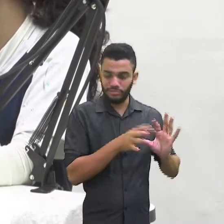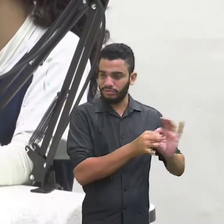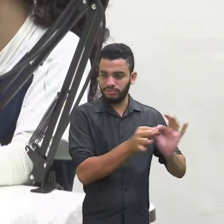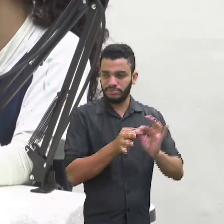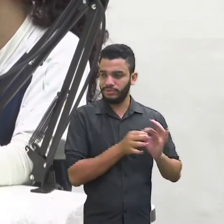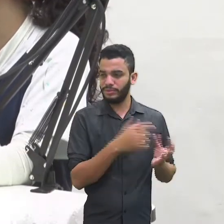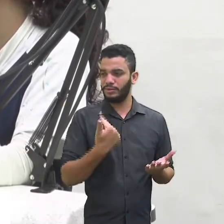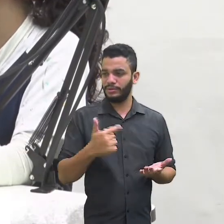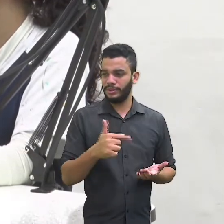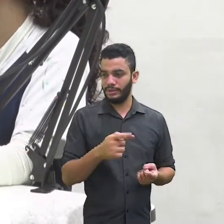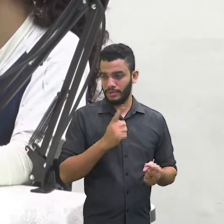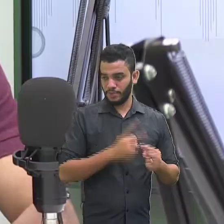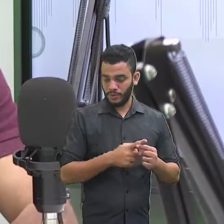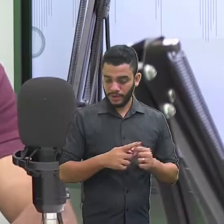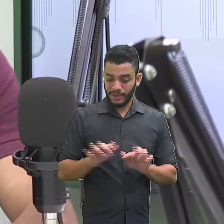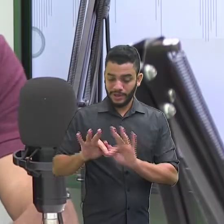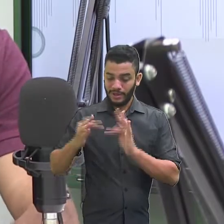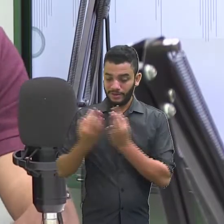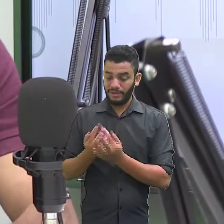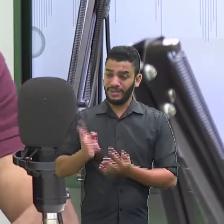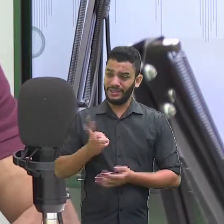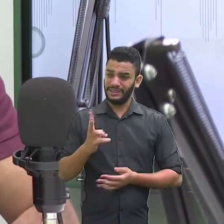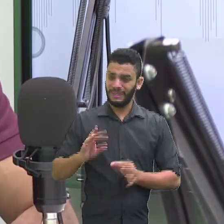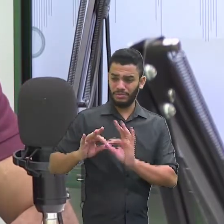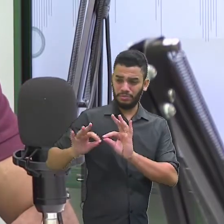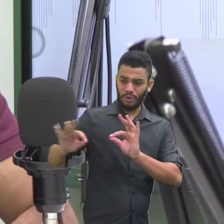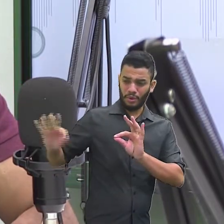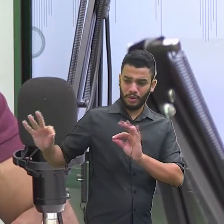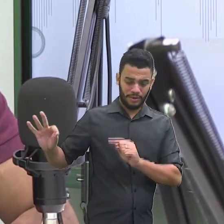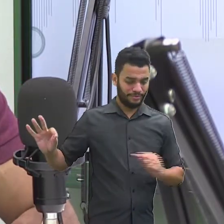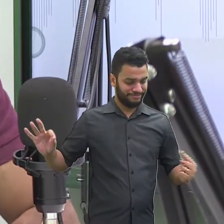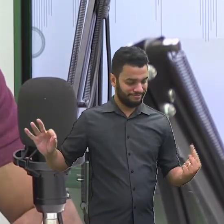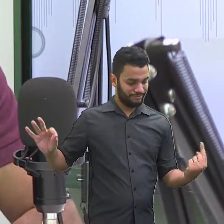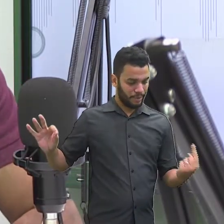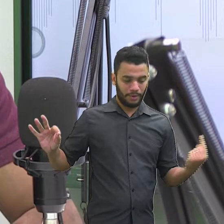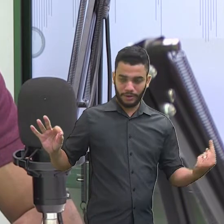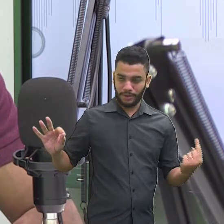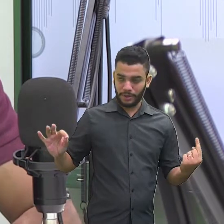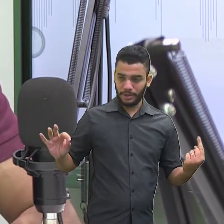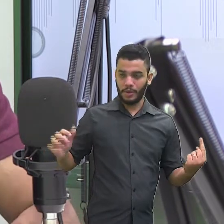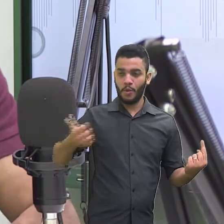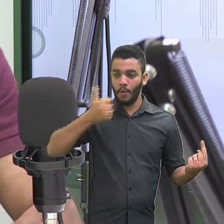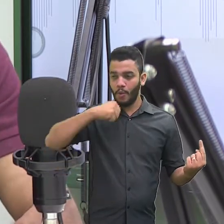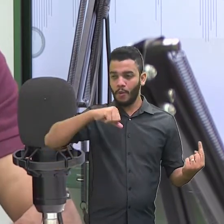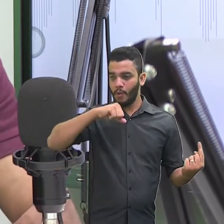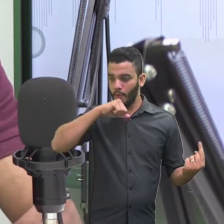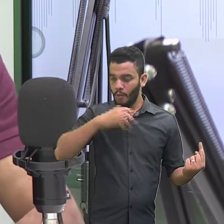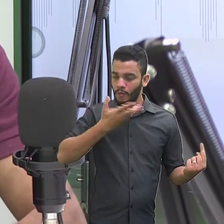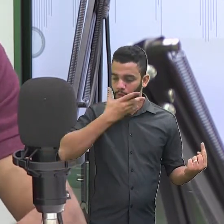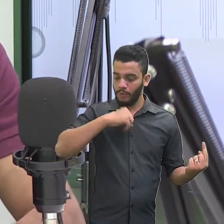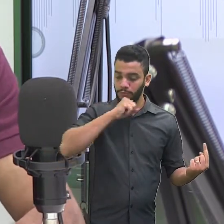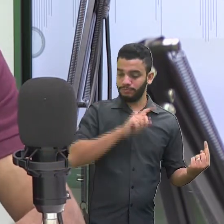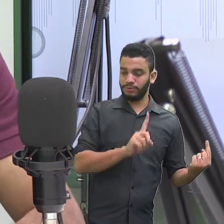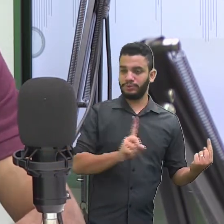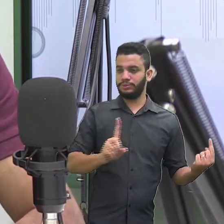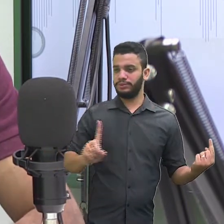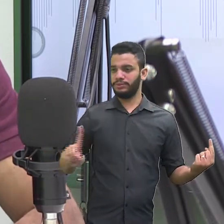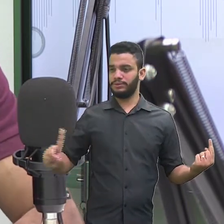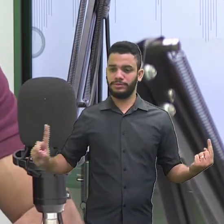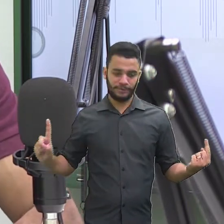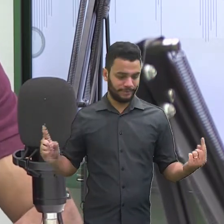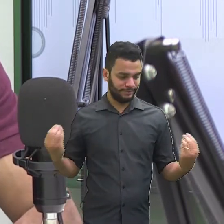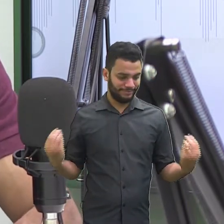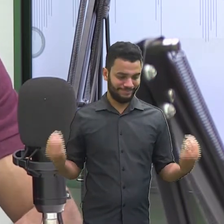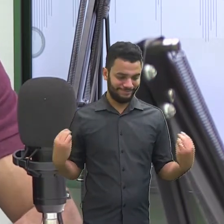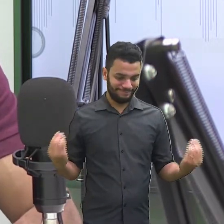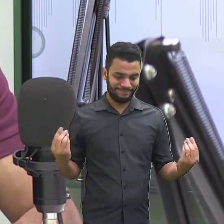presentes. E você está dizendo uma coisa que é de suma importância. Você mencionou a questão de promessa. Segundo alguns estudiosos, nada mais fere o